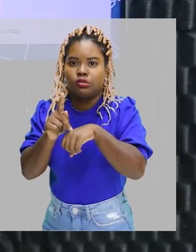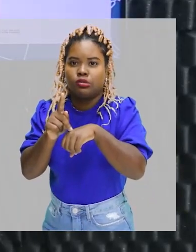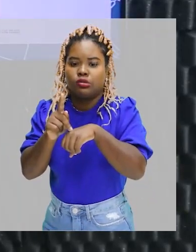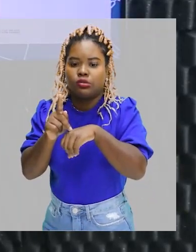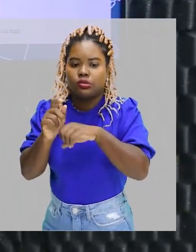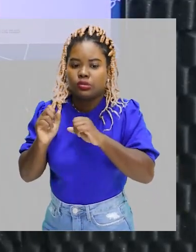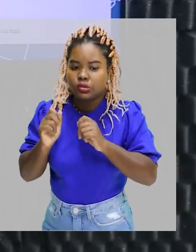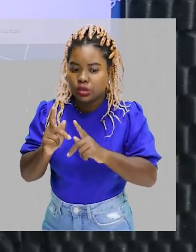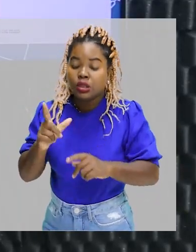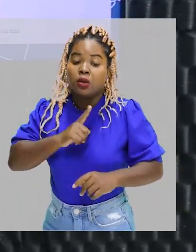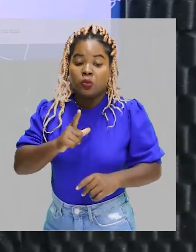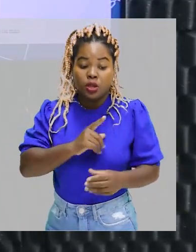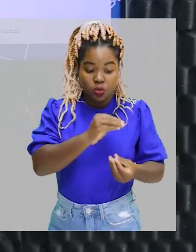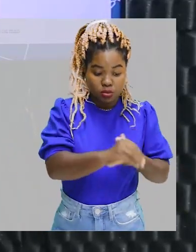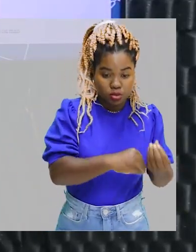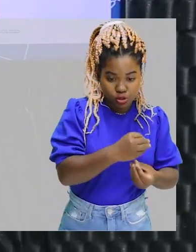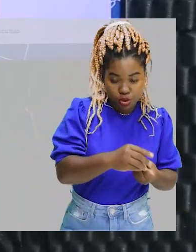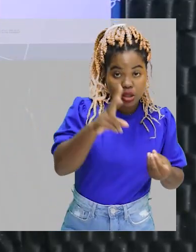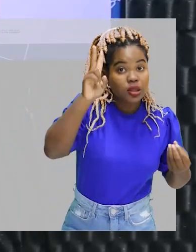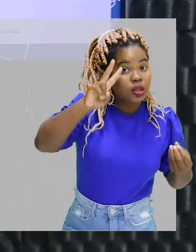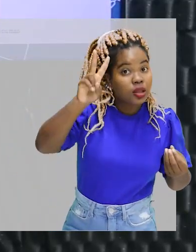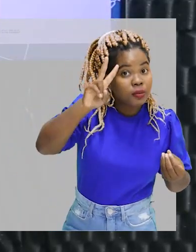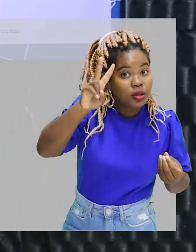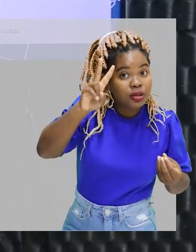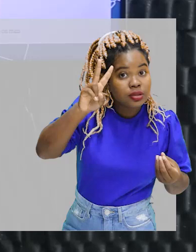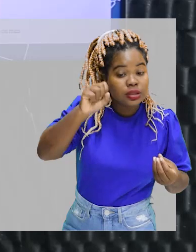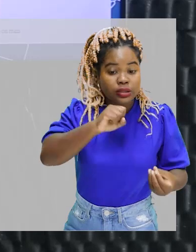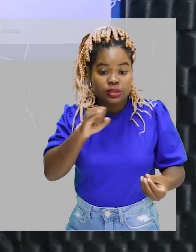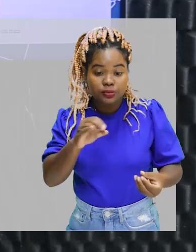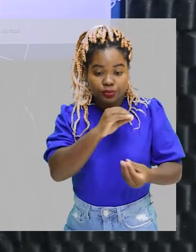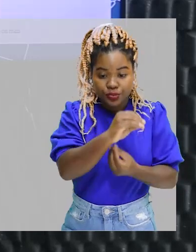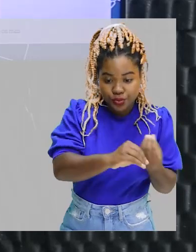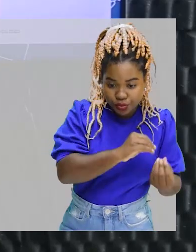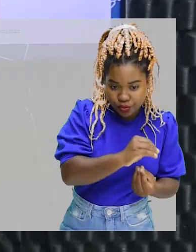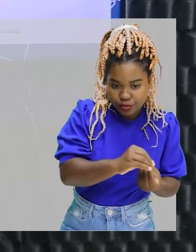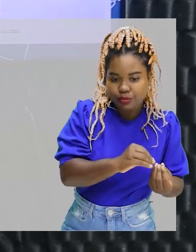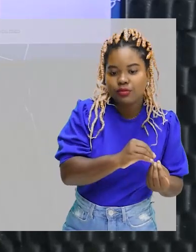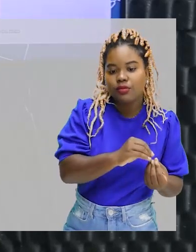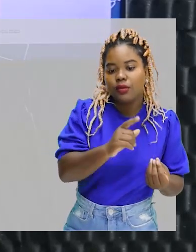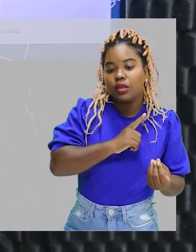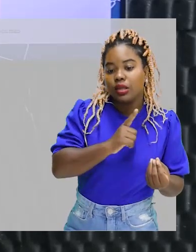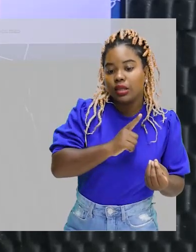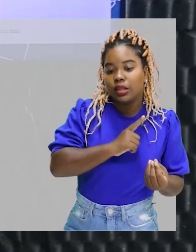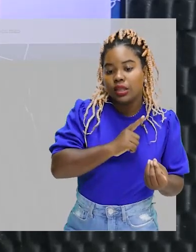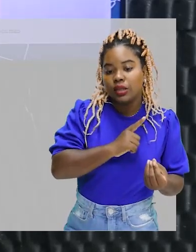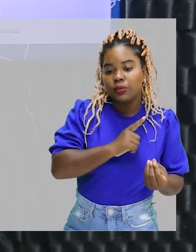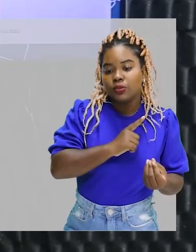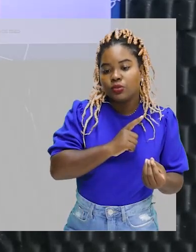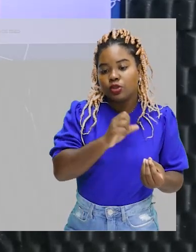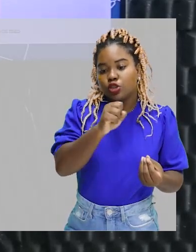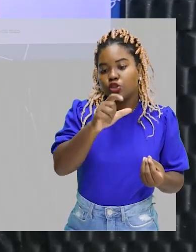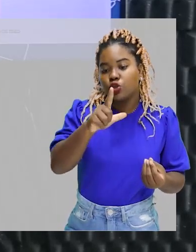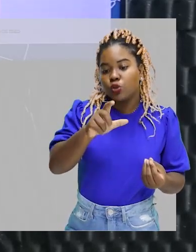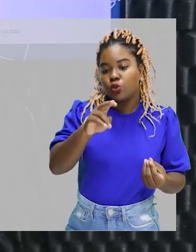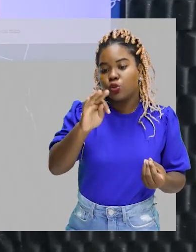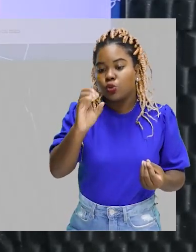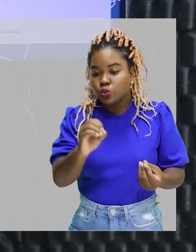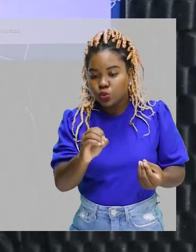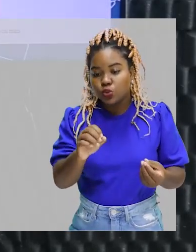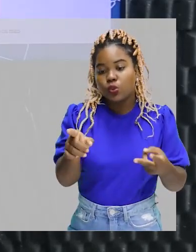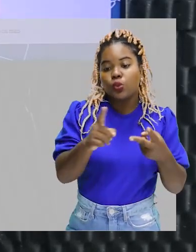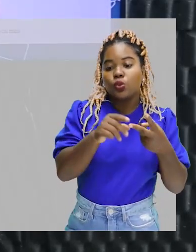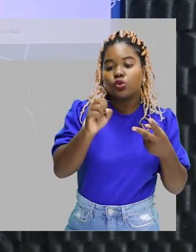E lembrando, mais uma vez, se é uma solução, então nós temos uma mistura, eu vou ter soluto e